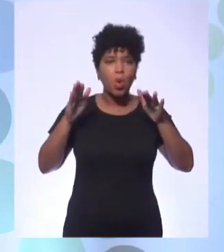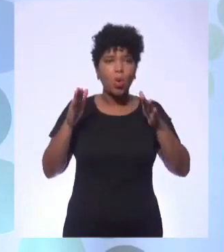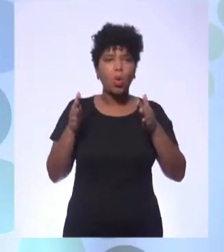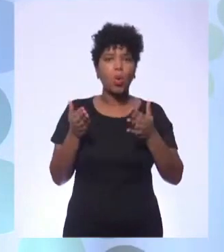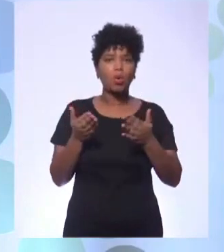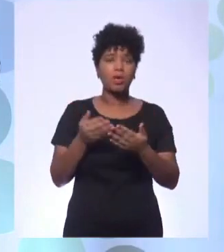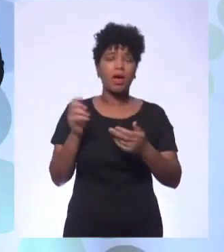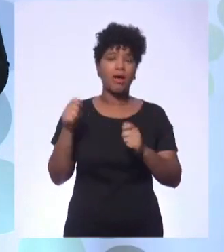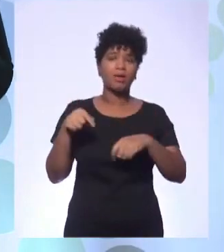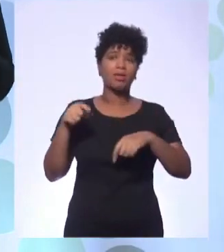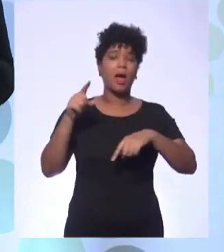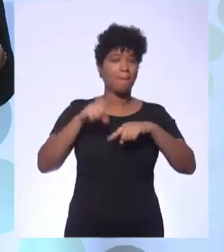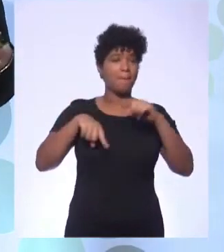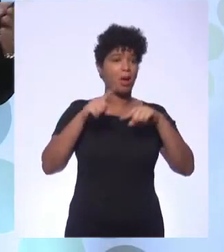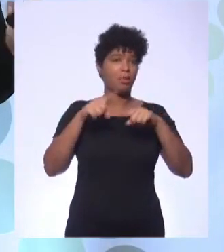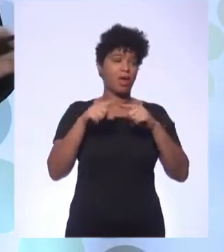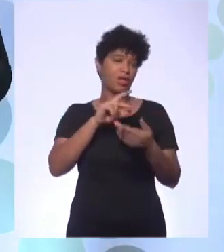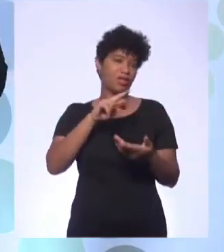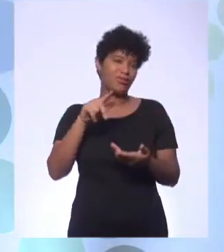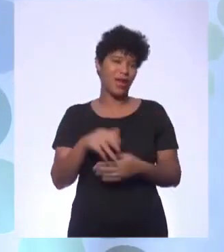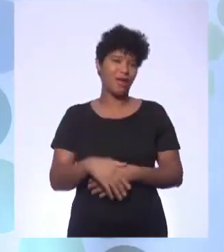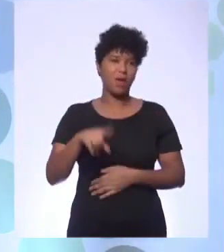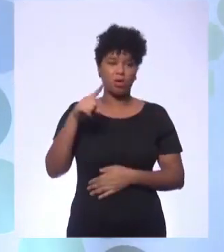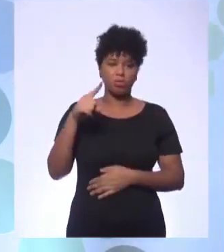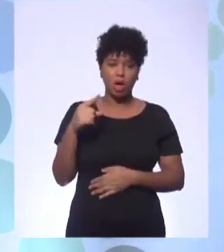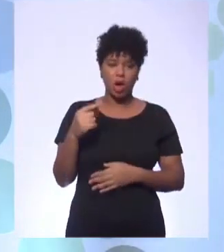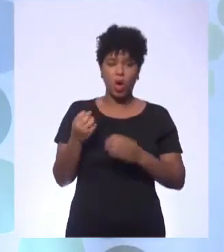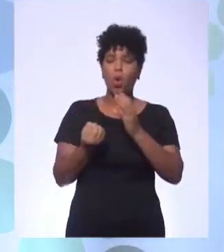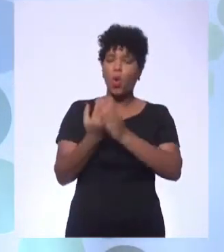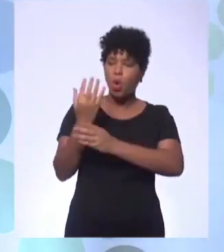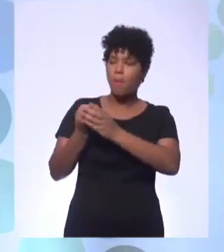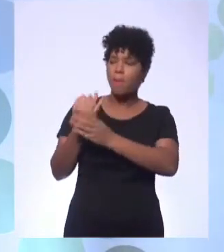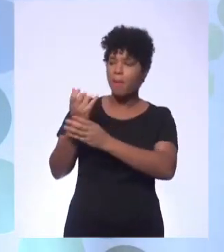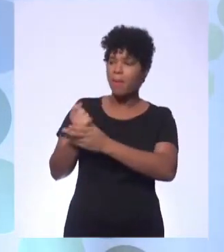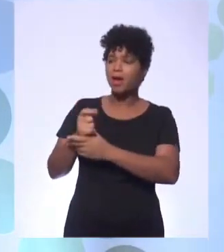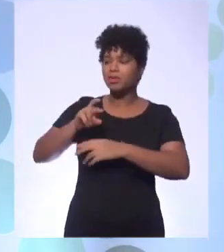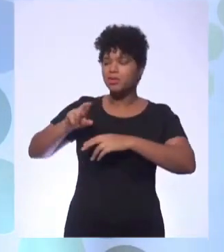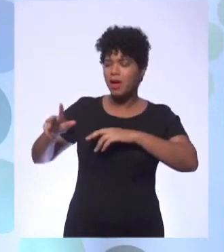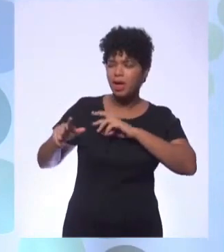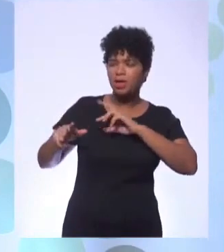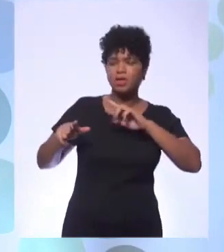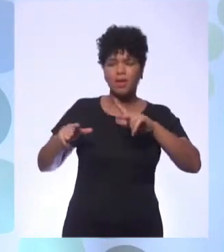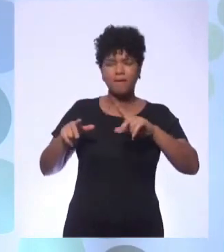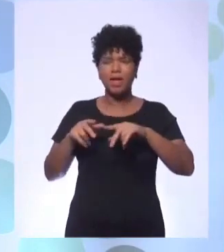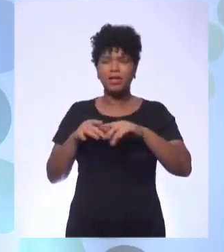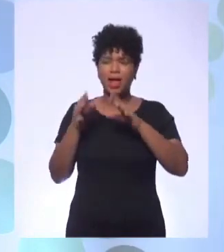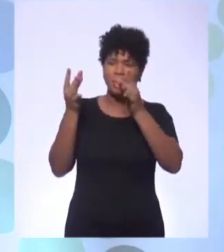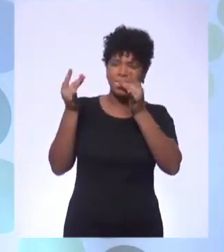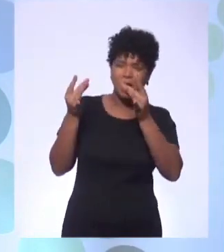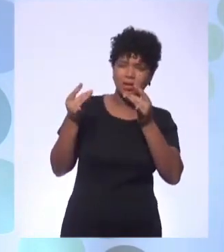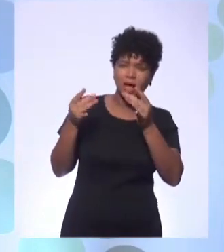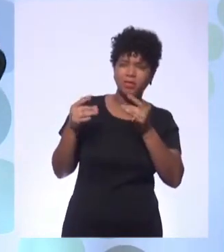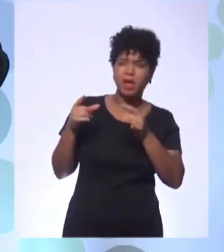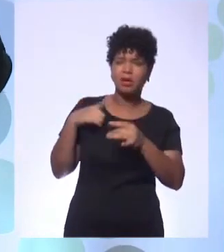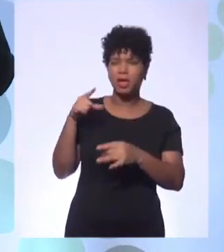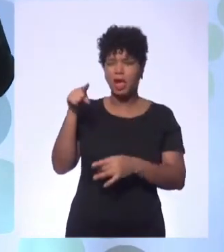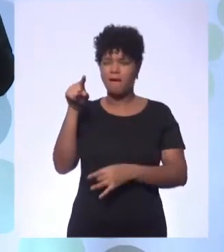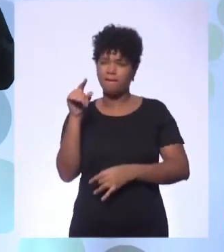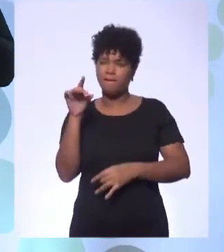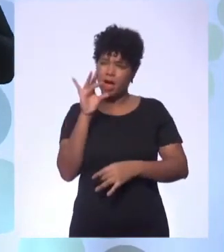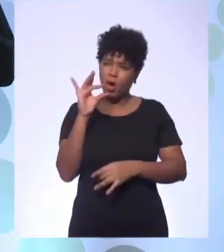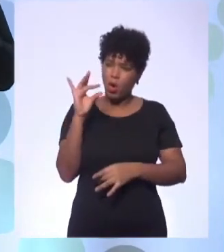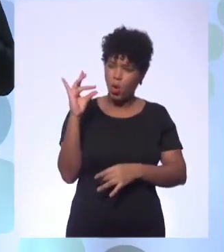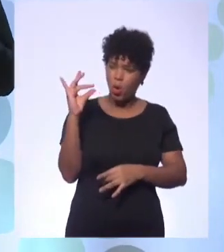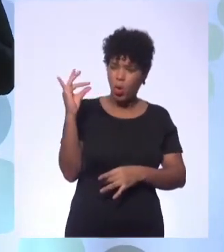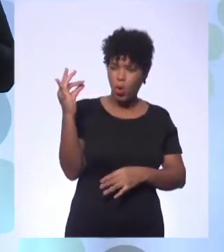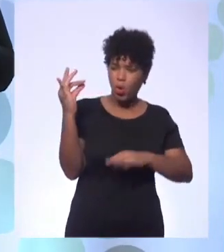desse material, por mais que você faça uma série exatamente igual, sempre vai ter uma diferençazinha. Sempre vai ter uma parte que ficou